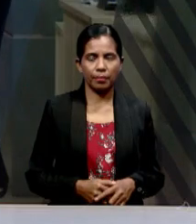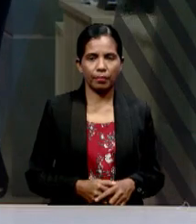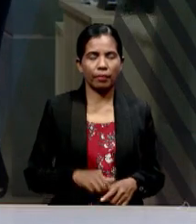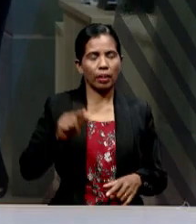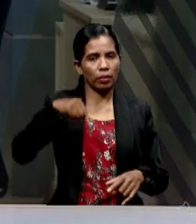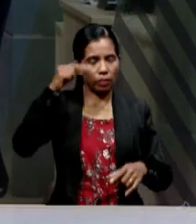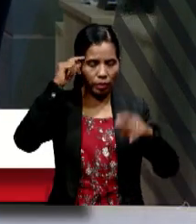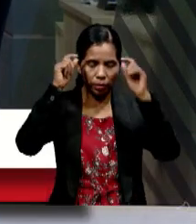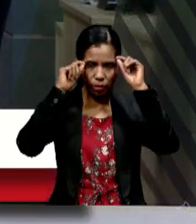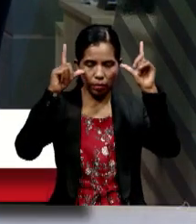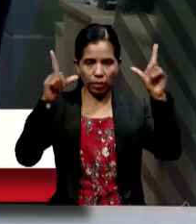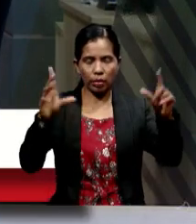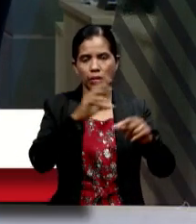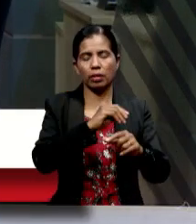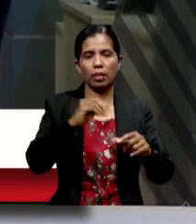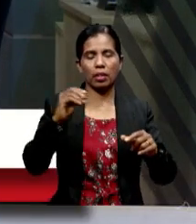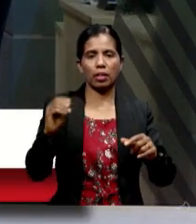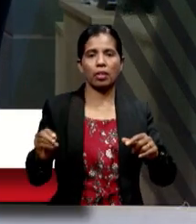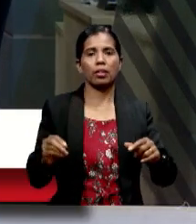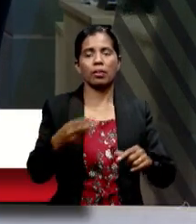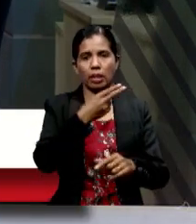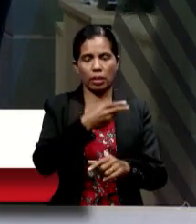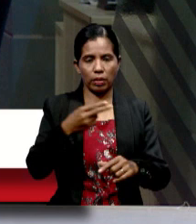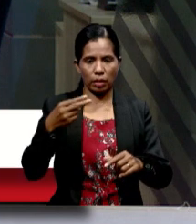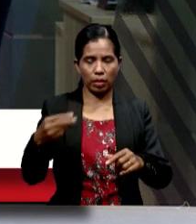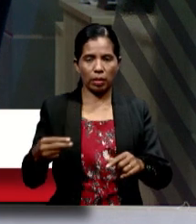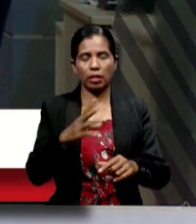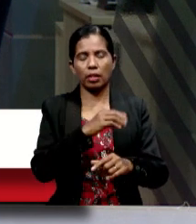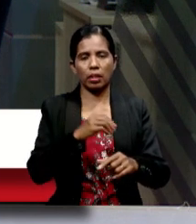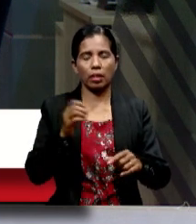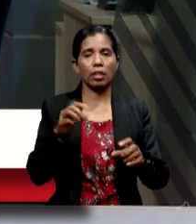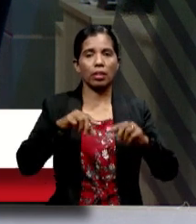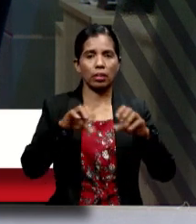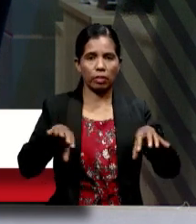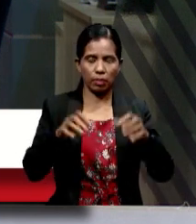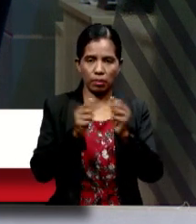Governo Timor-Leste na República Indonésia estabelece cooperação IHA Arahat.